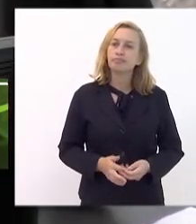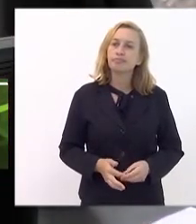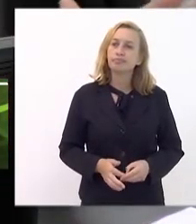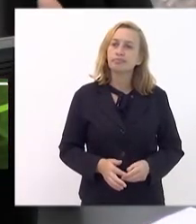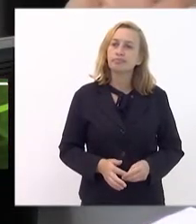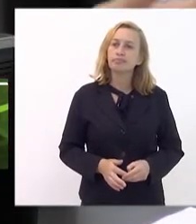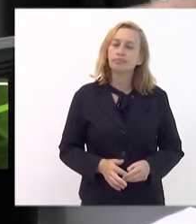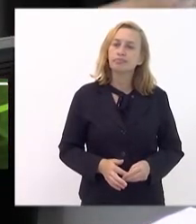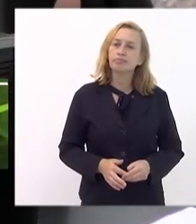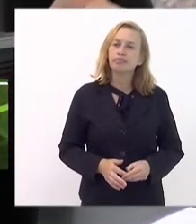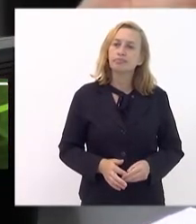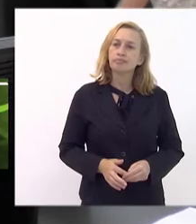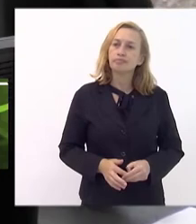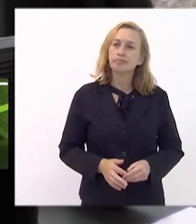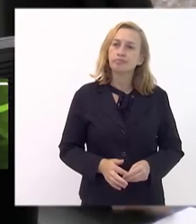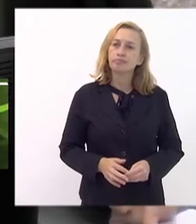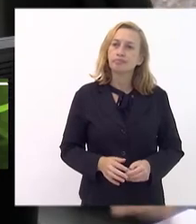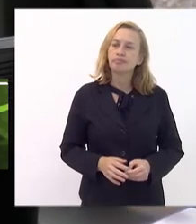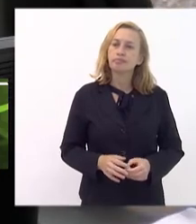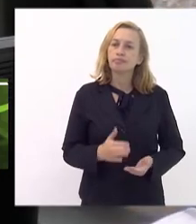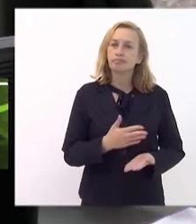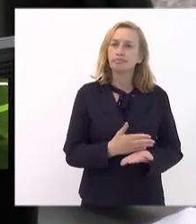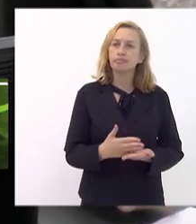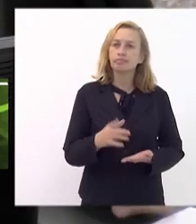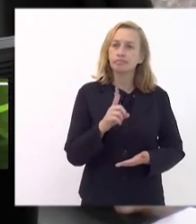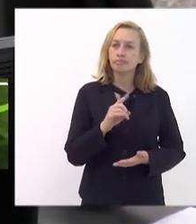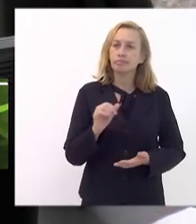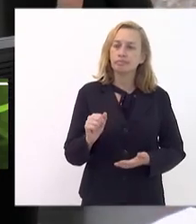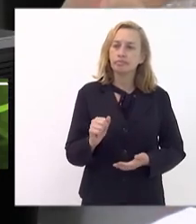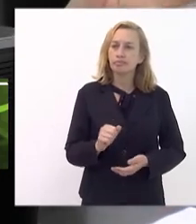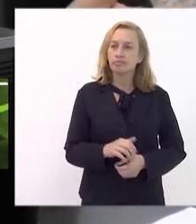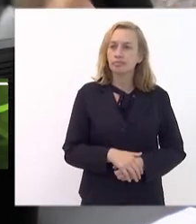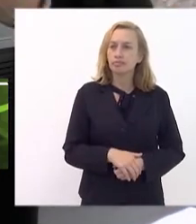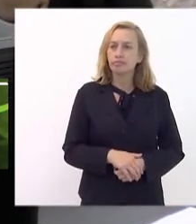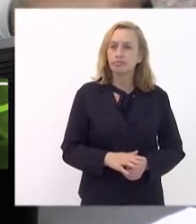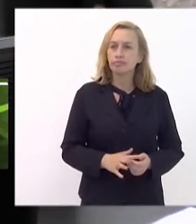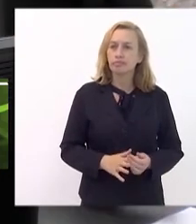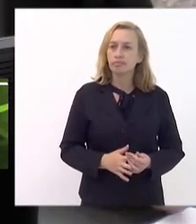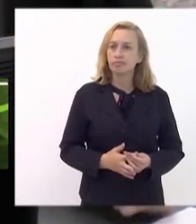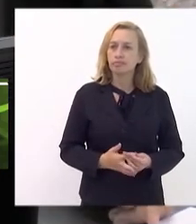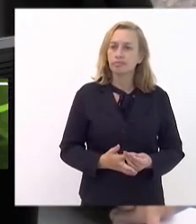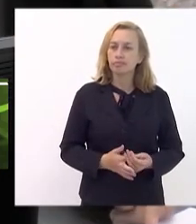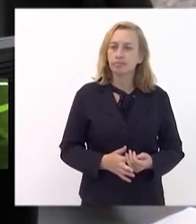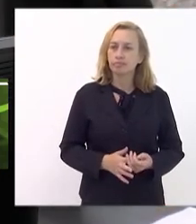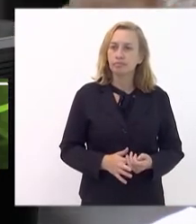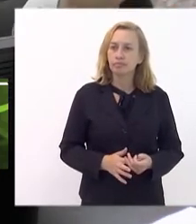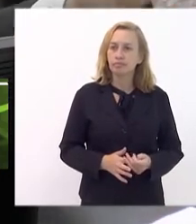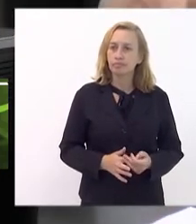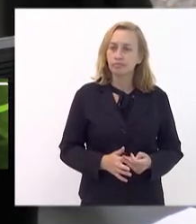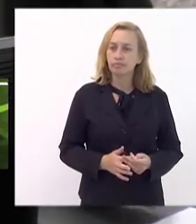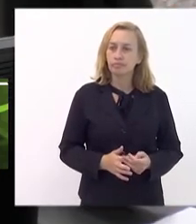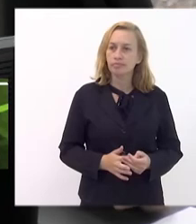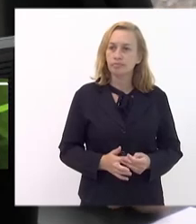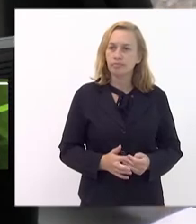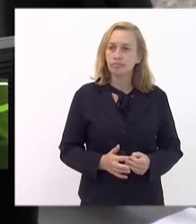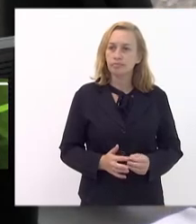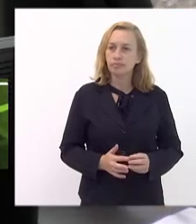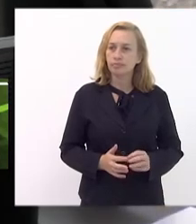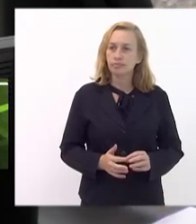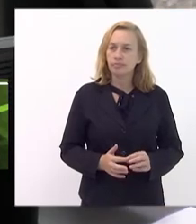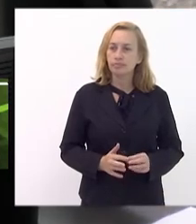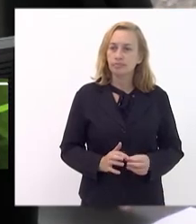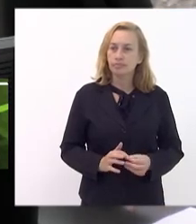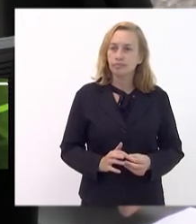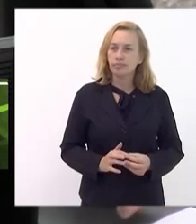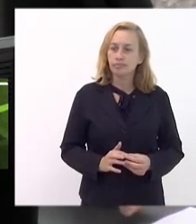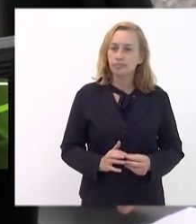pode considerar como data de início... A data de início eu não estou... Não, mas a data de início a senhora informa uma linha, né? Porque